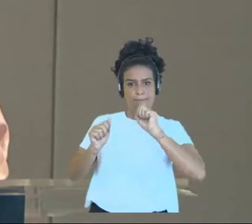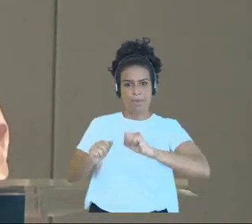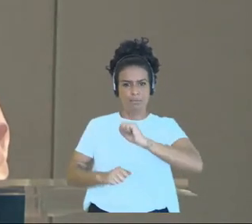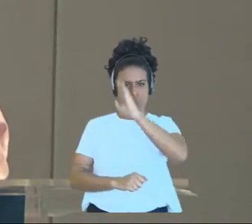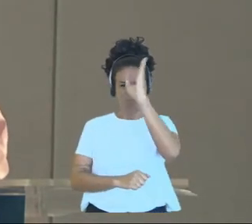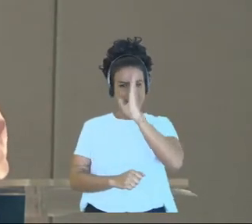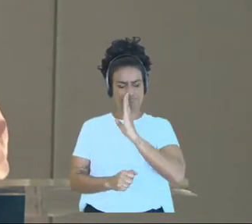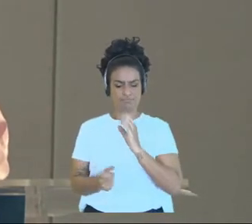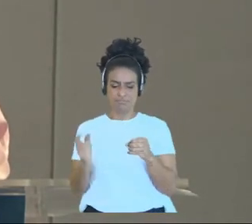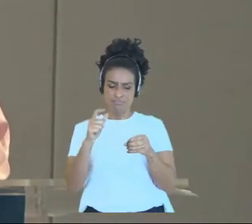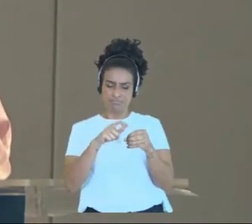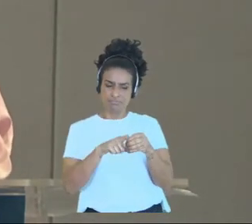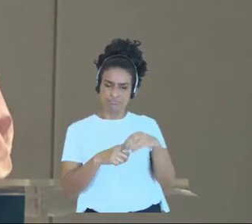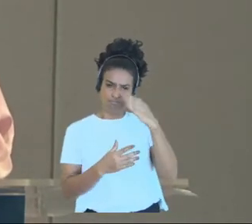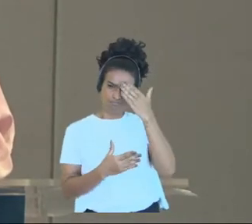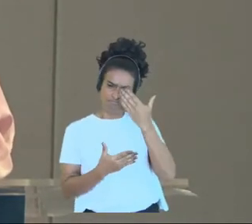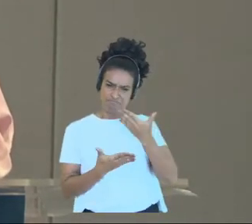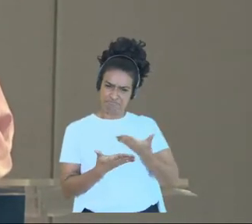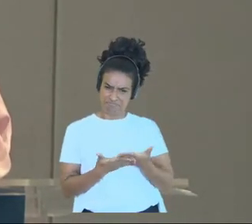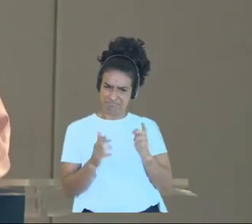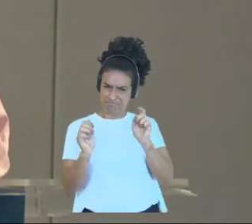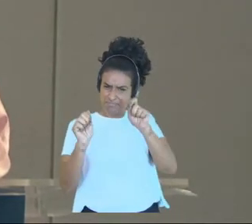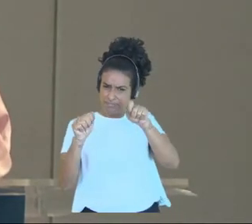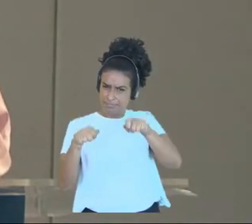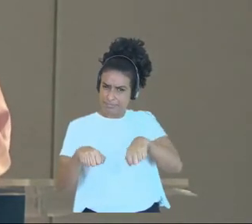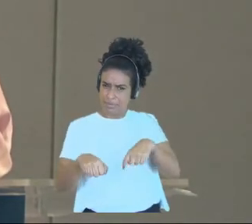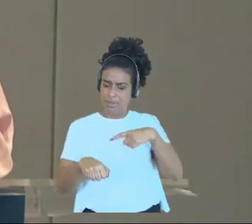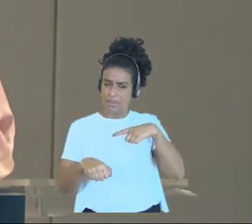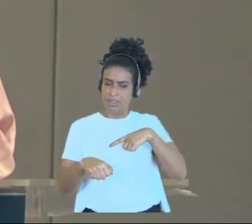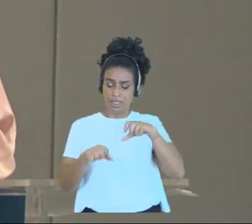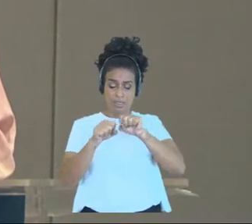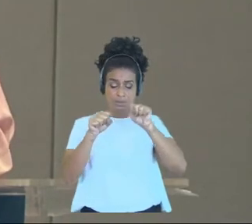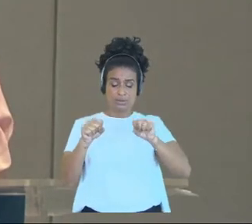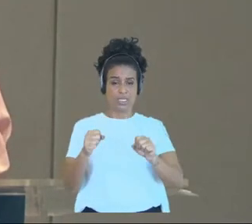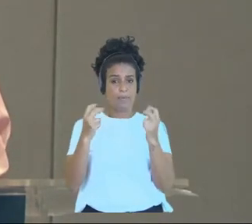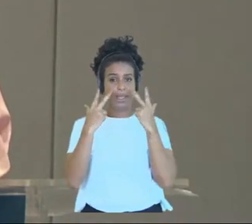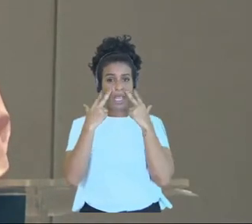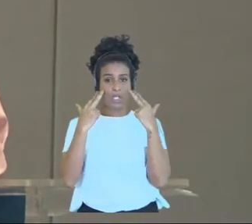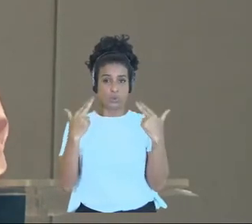um parceiro confiável em um sistema multilateral.